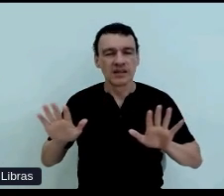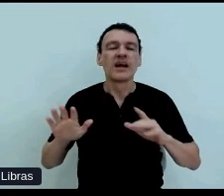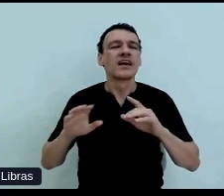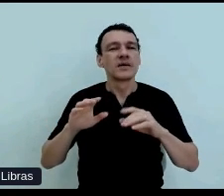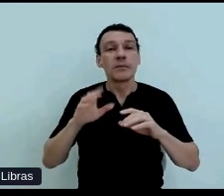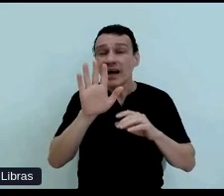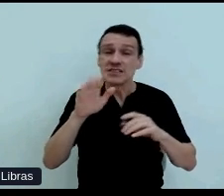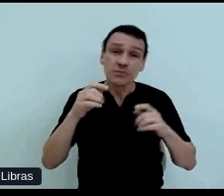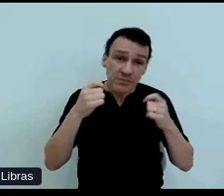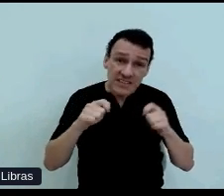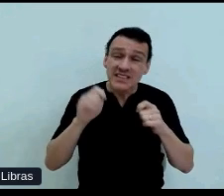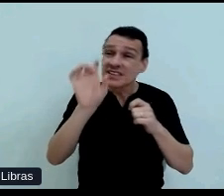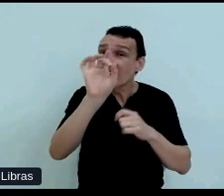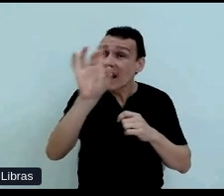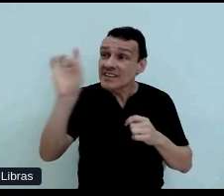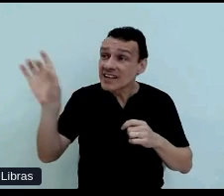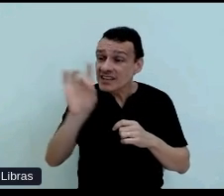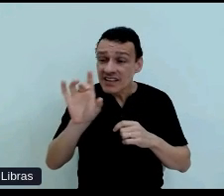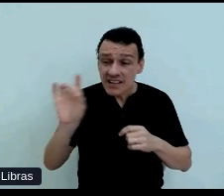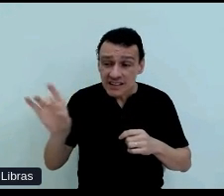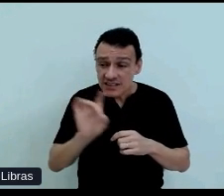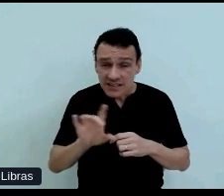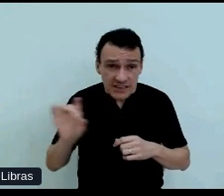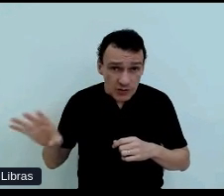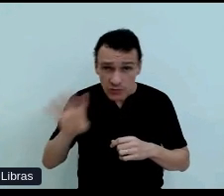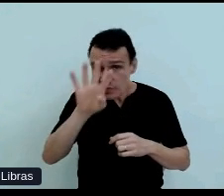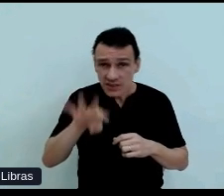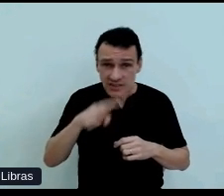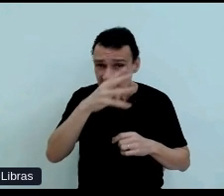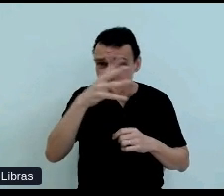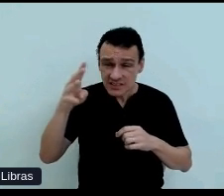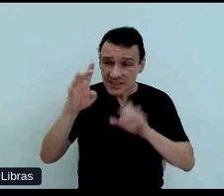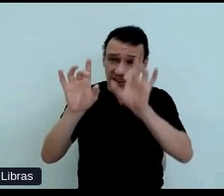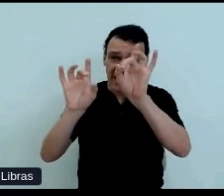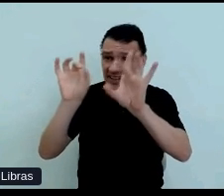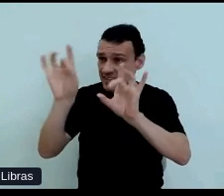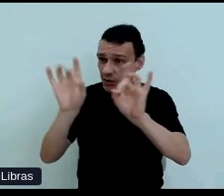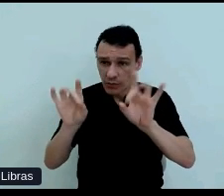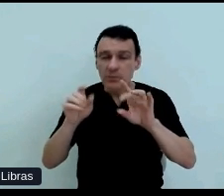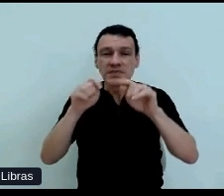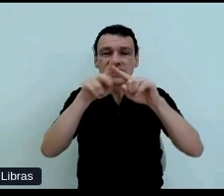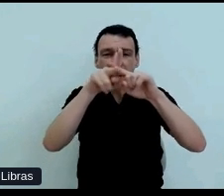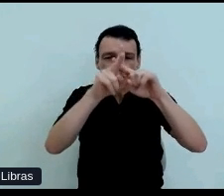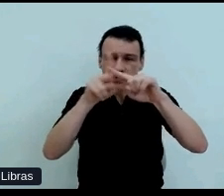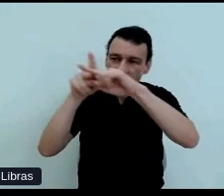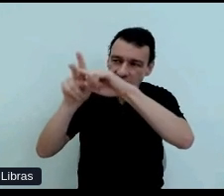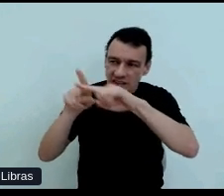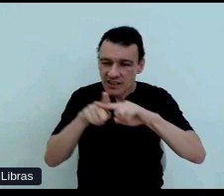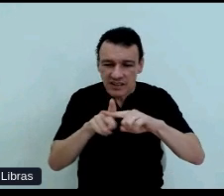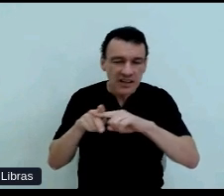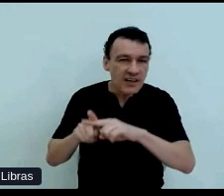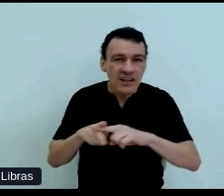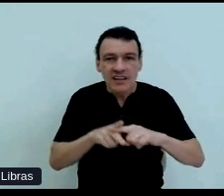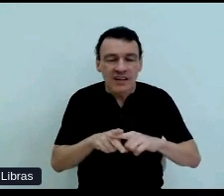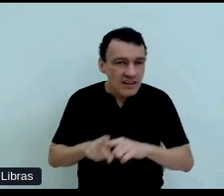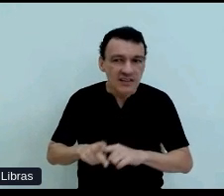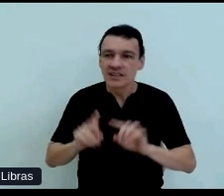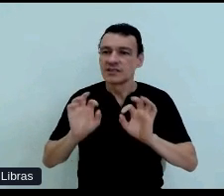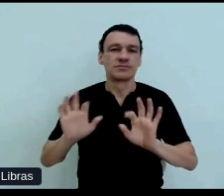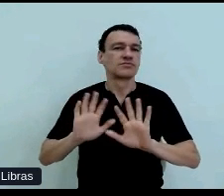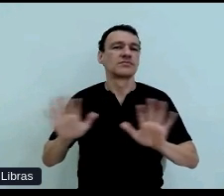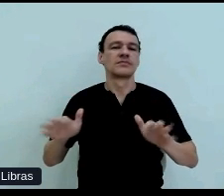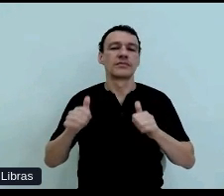das pessoas para trazer equidade a elas. Aí sim, trazendo equidade, a gente coloca e a gente passa a olhar